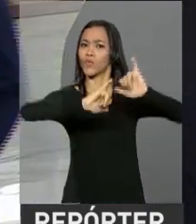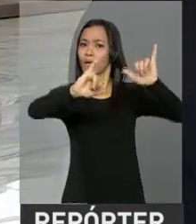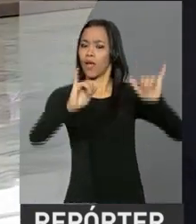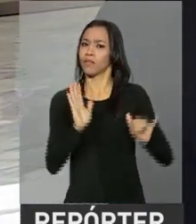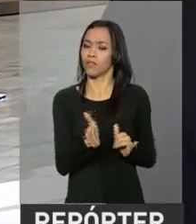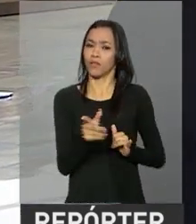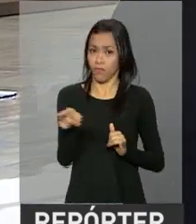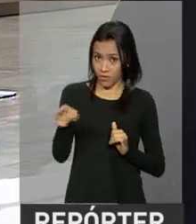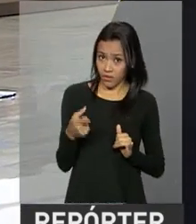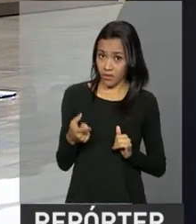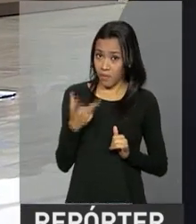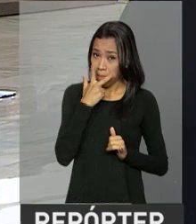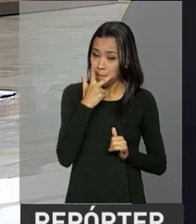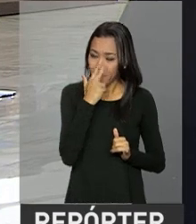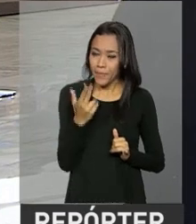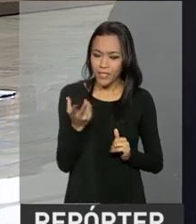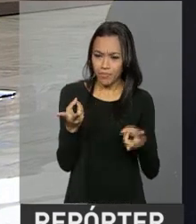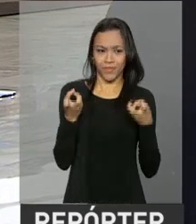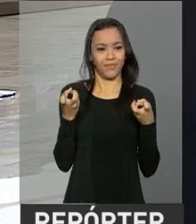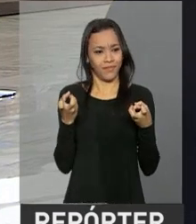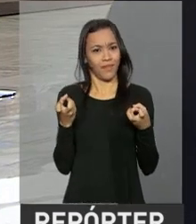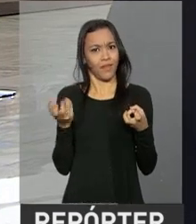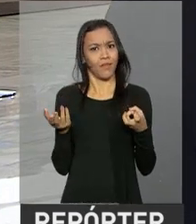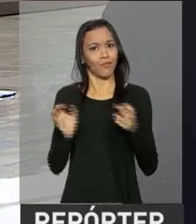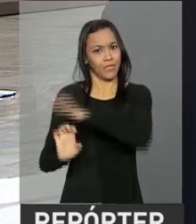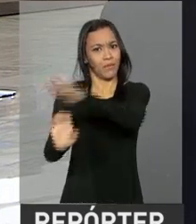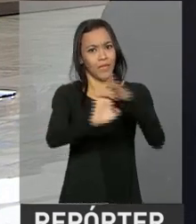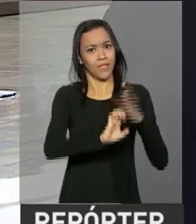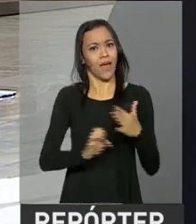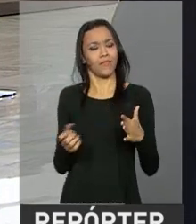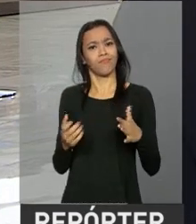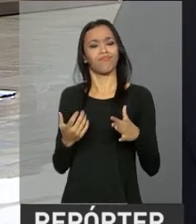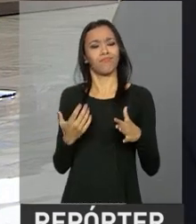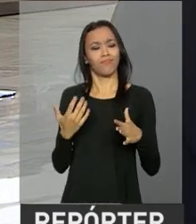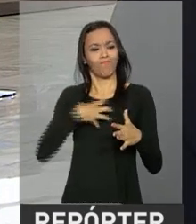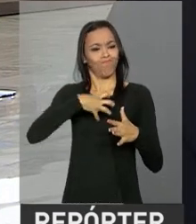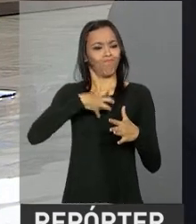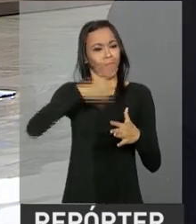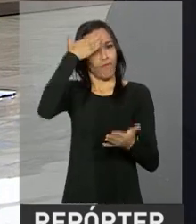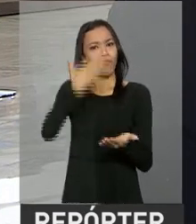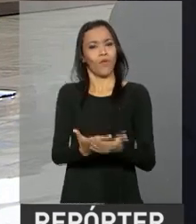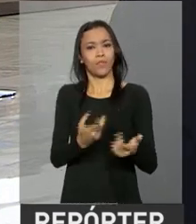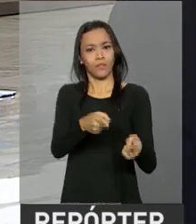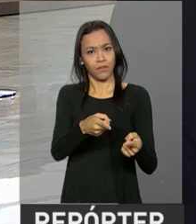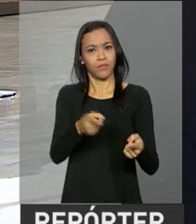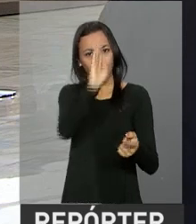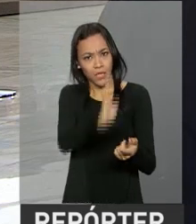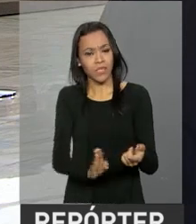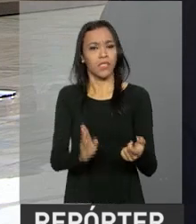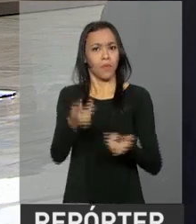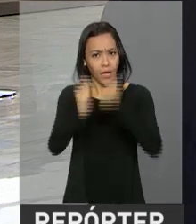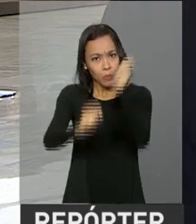surgir os primeiros sinais de retomada da confiança isso entre os empresários entre as indústrias também entre a